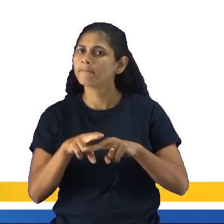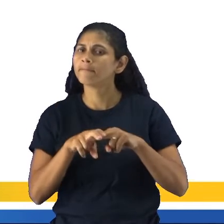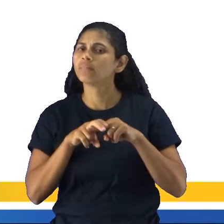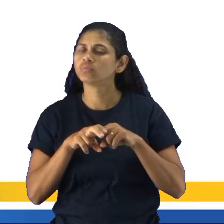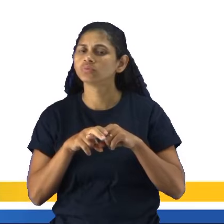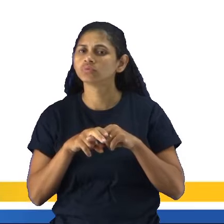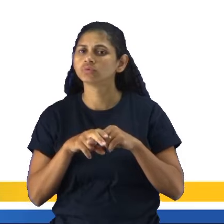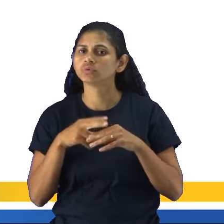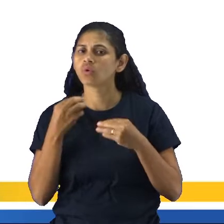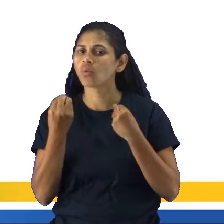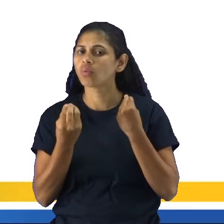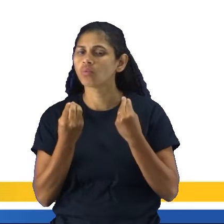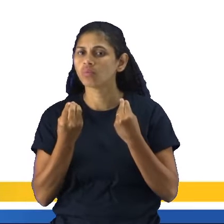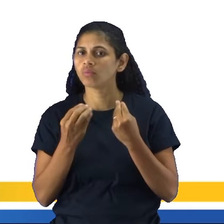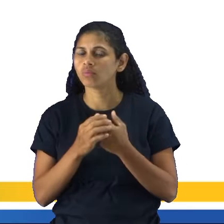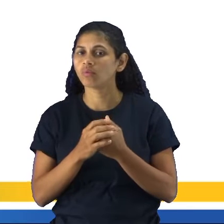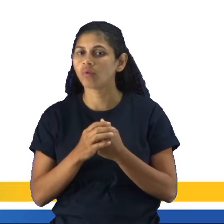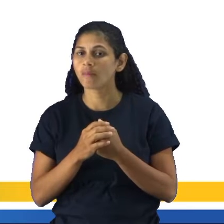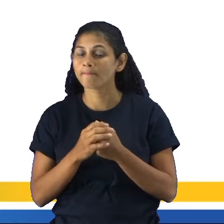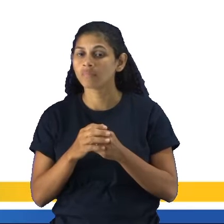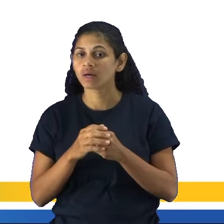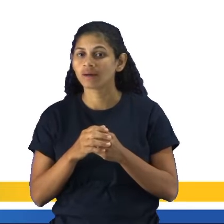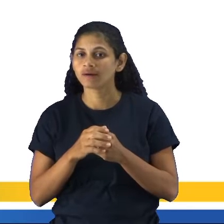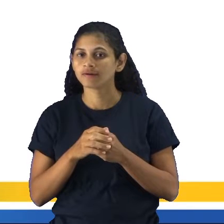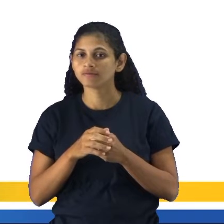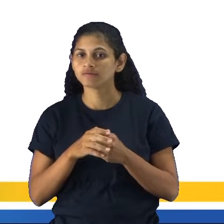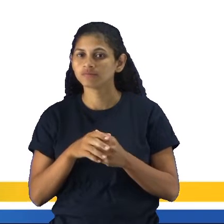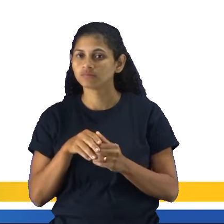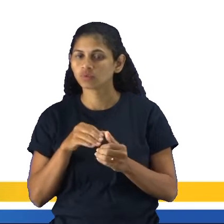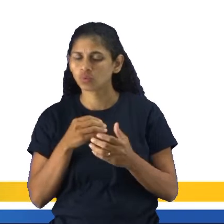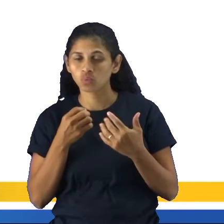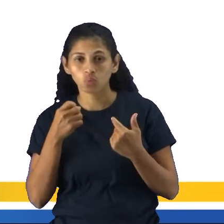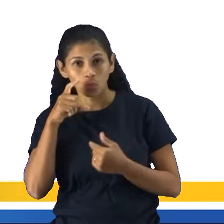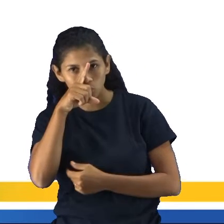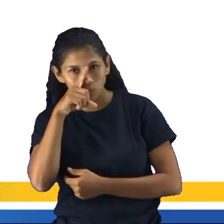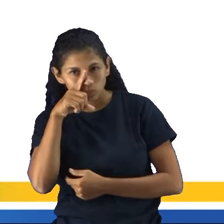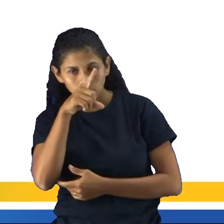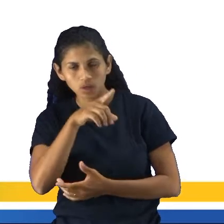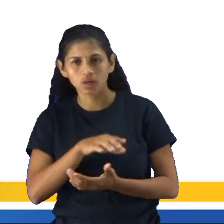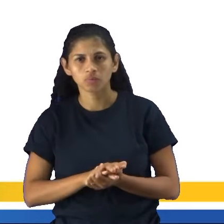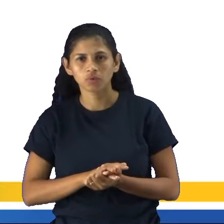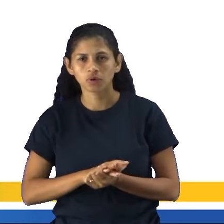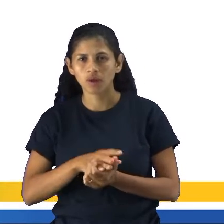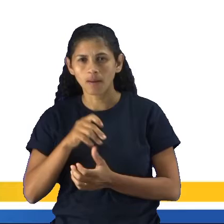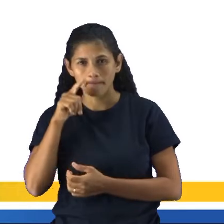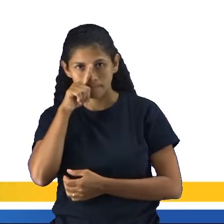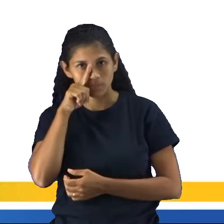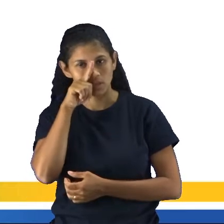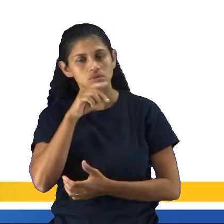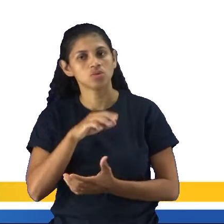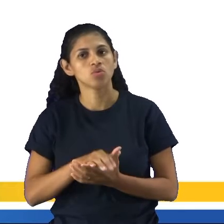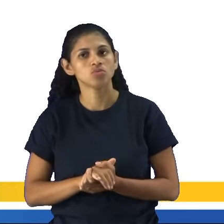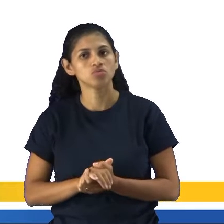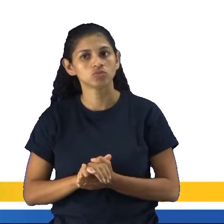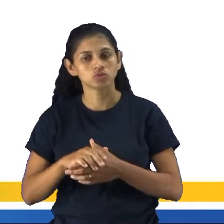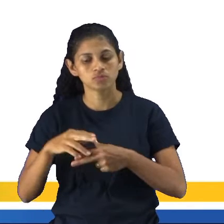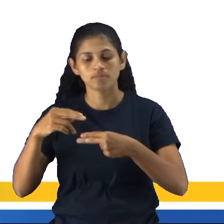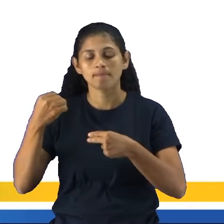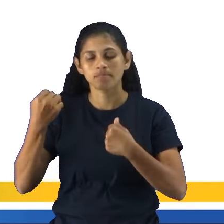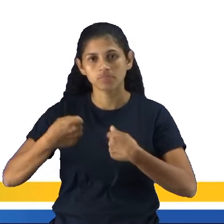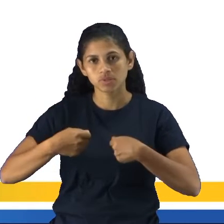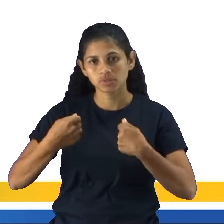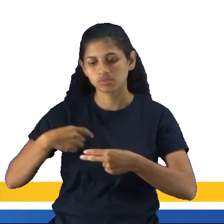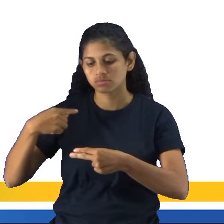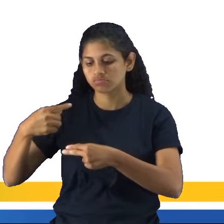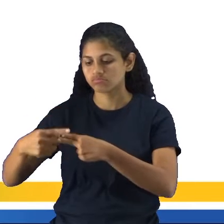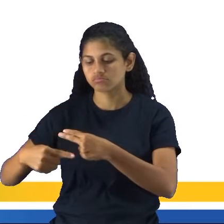tem esse isolante. Então, todos os fios de eletricidade, ele tem, né, de acordo com a sua